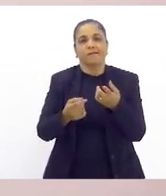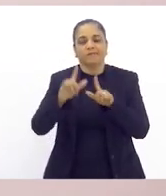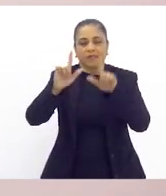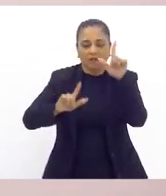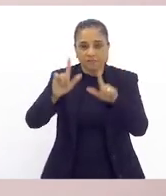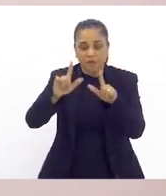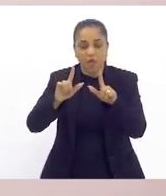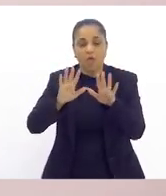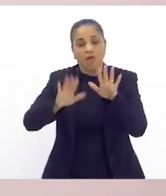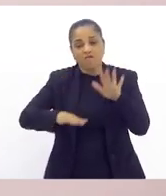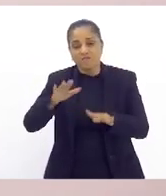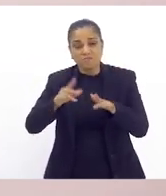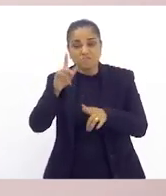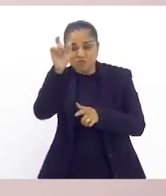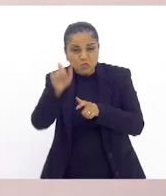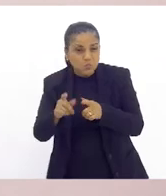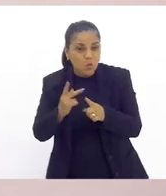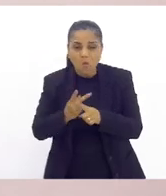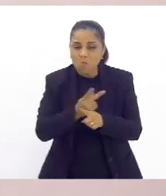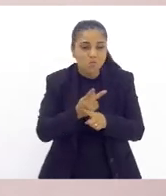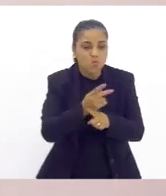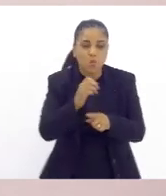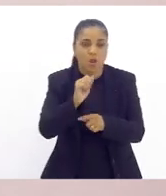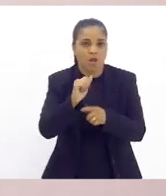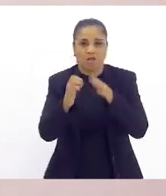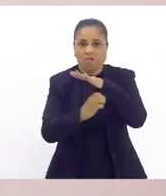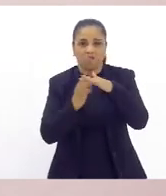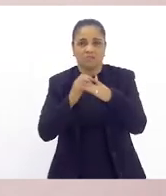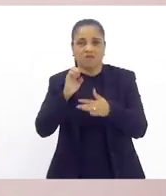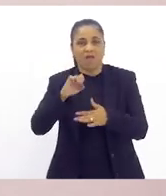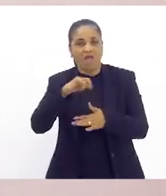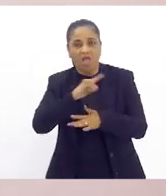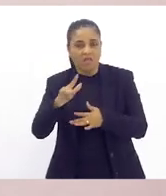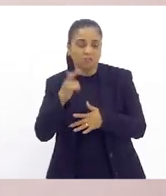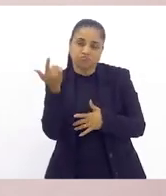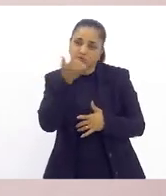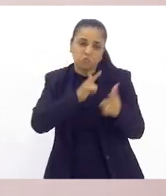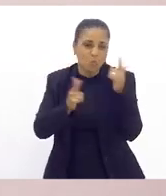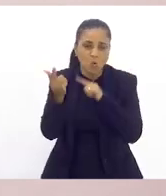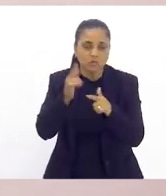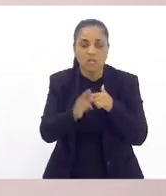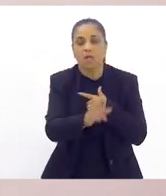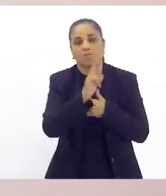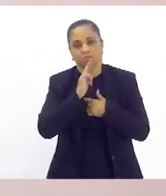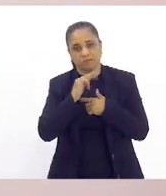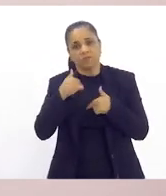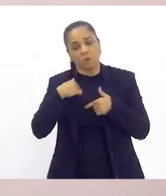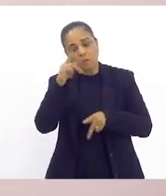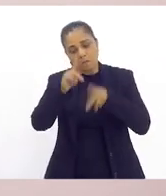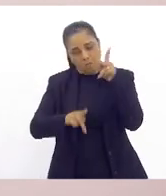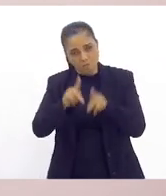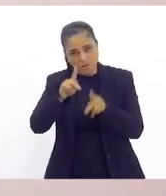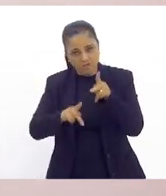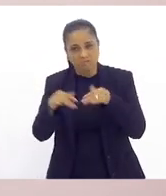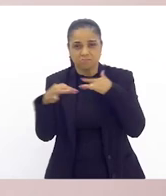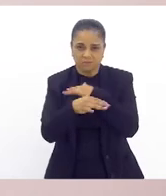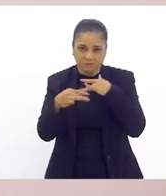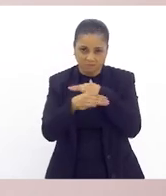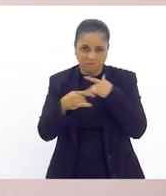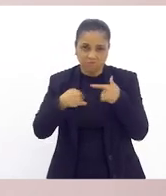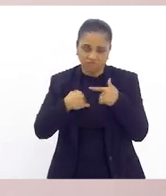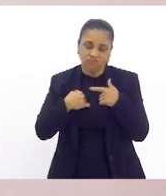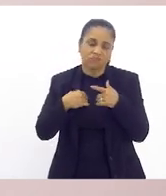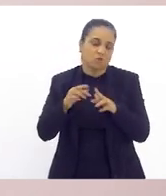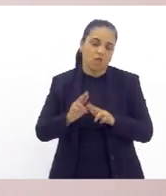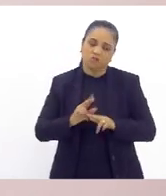porque sabe que não vai conseguir êxito então a população da minha cidade São Francisco de Itabapoana não